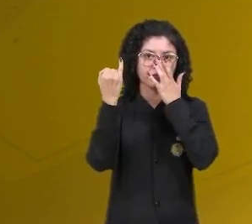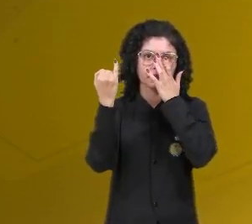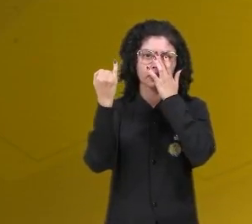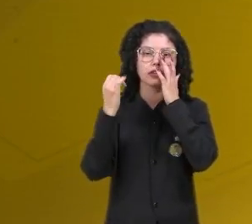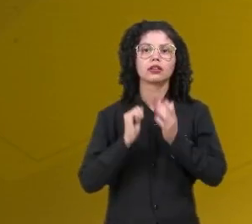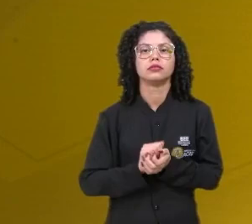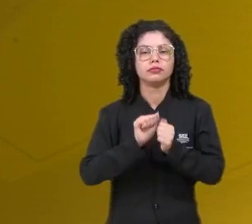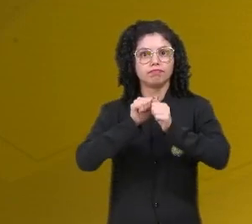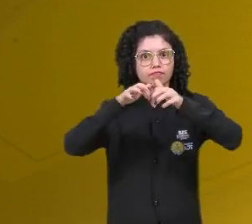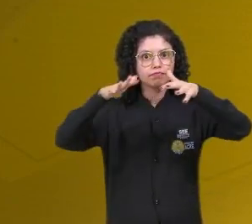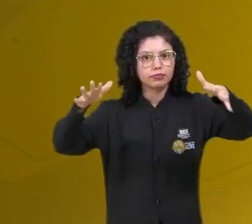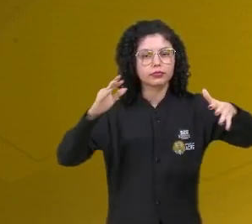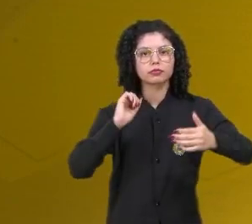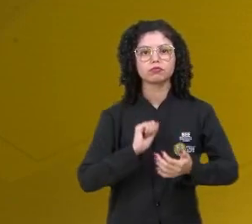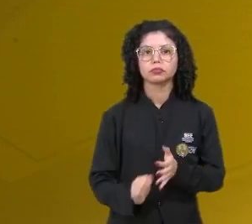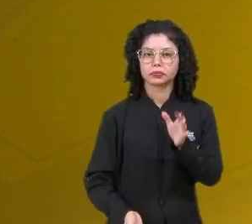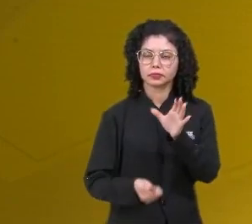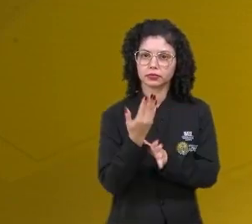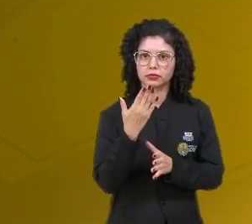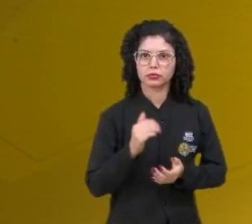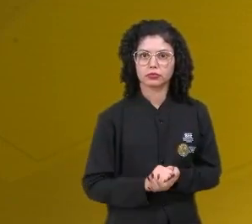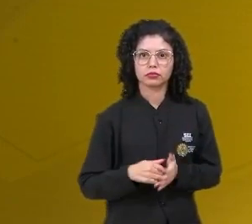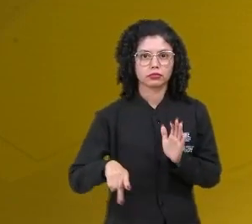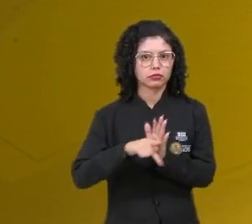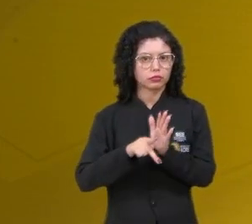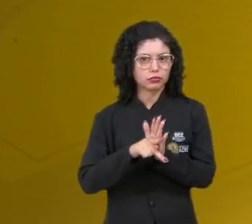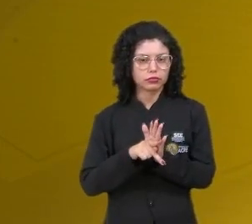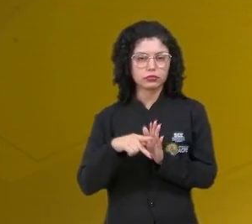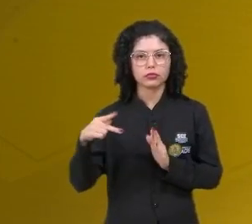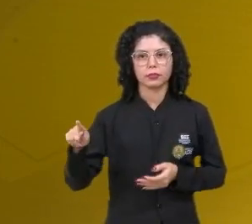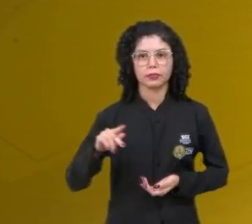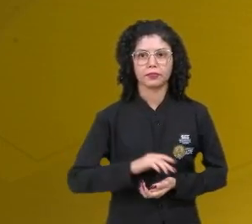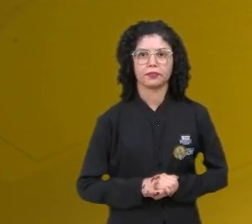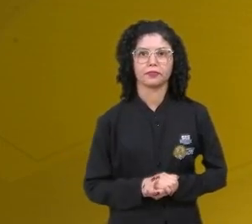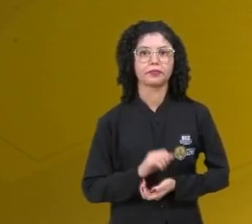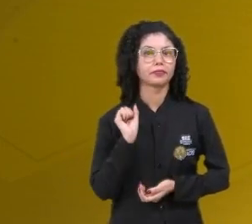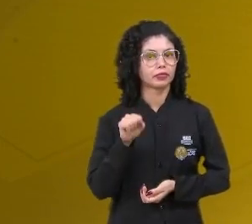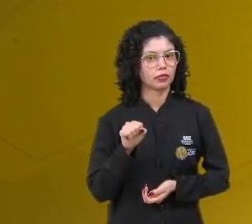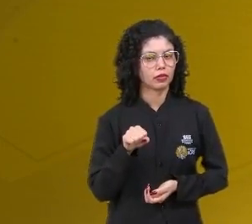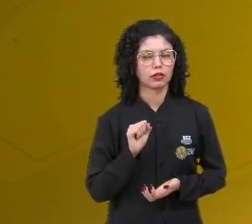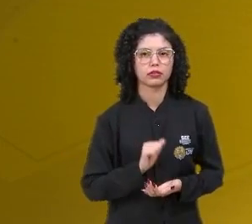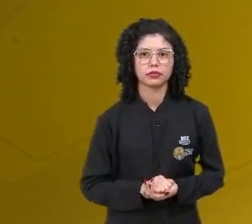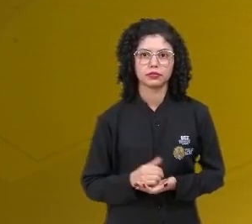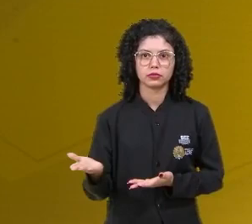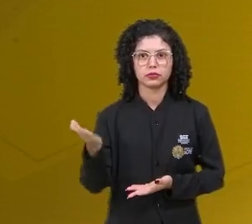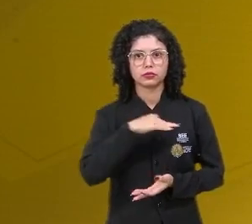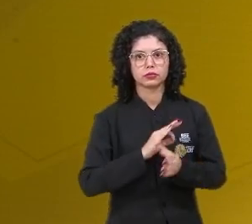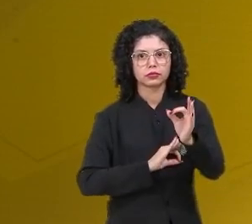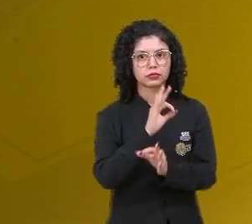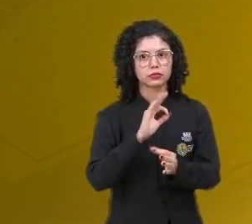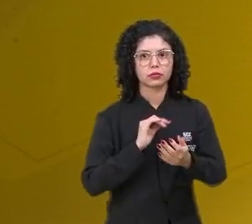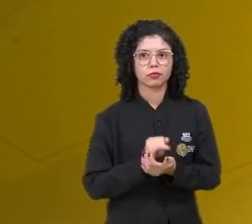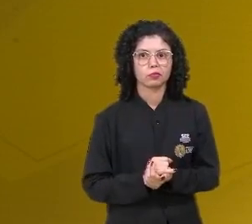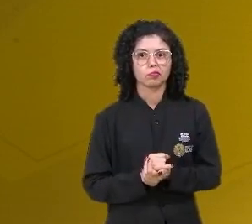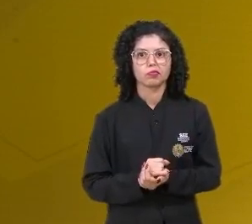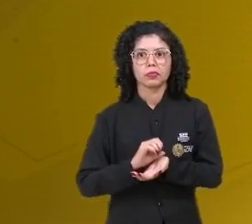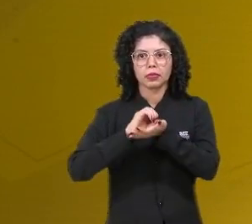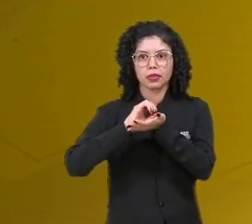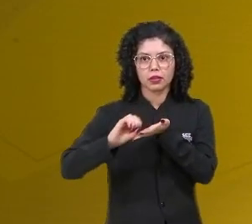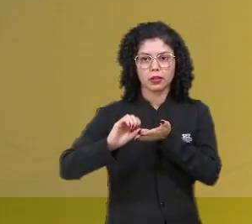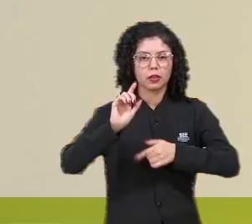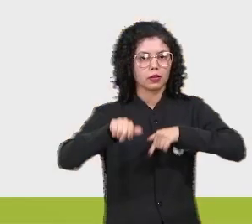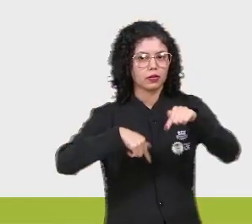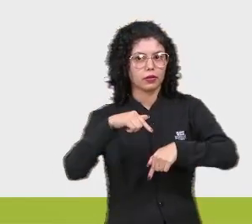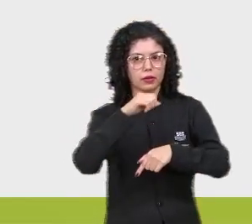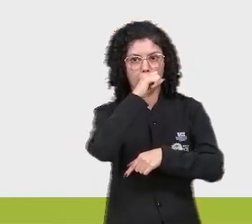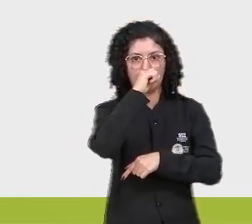e tão amplo que foi criada uma área específica para ele. Isso mesmo, vamos tratar hoje da química